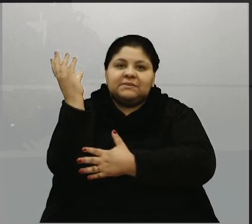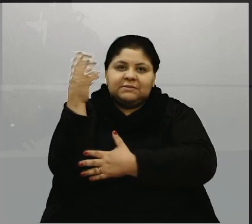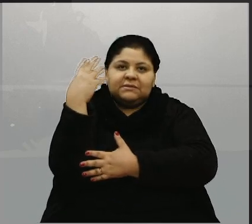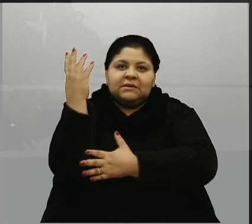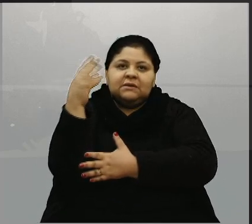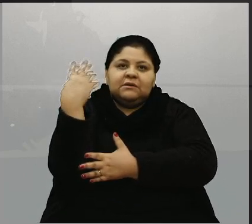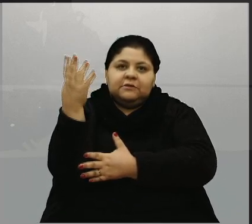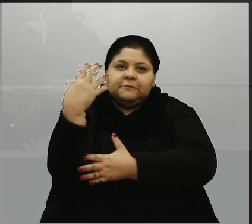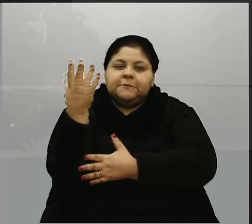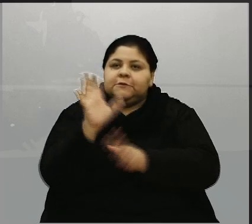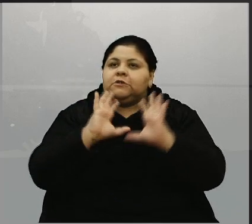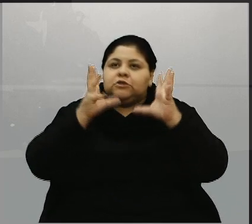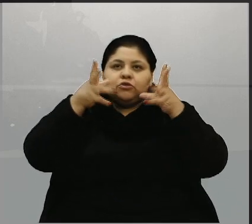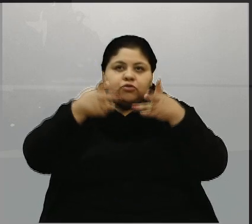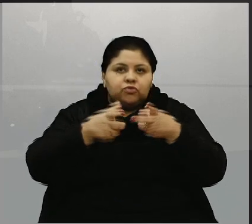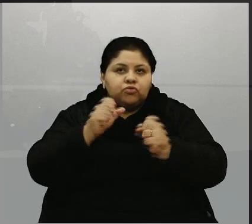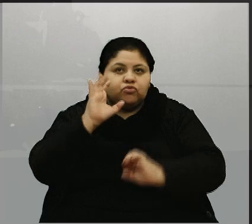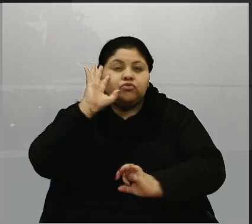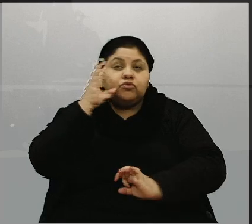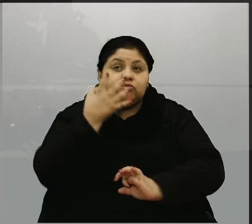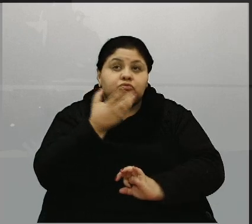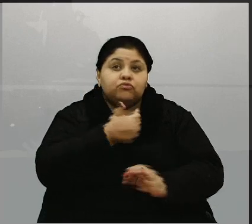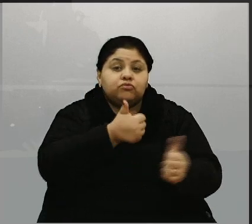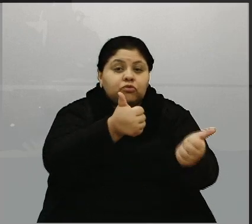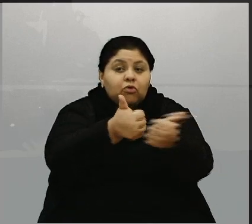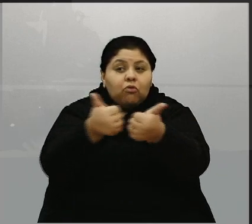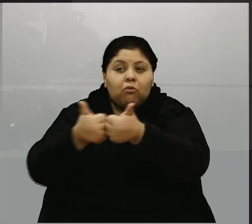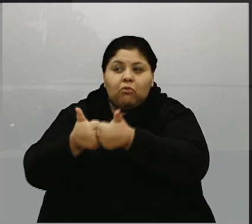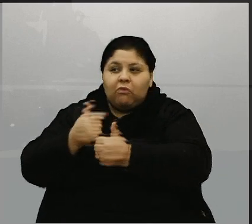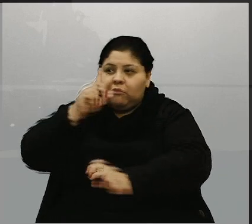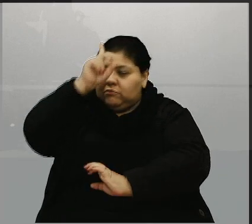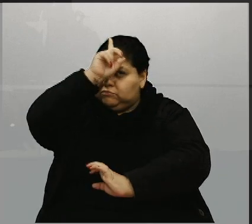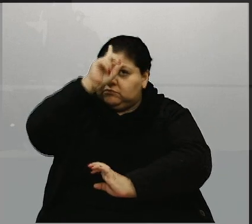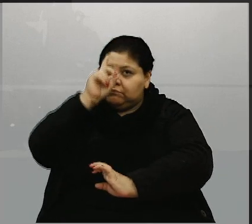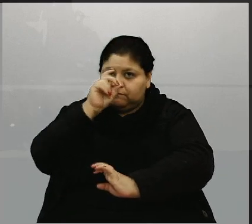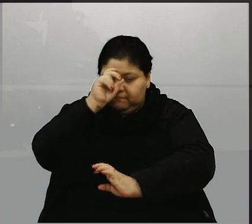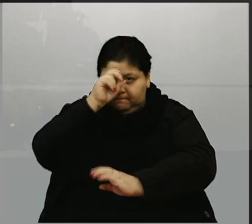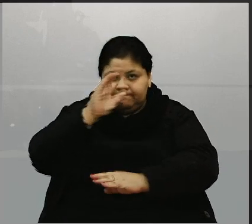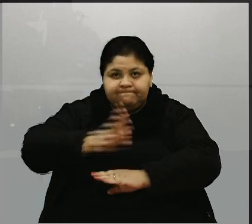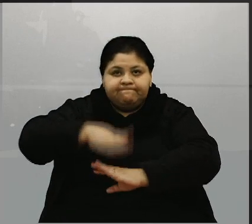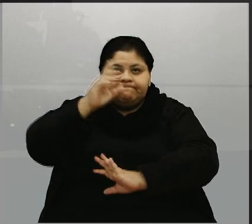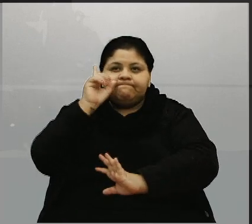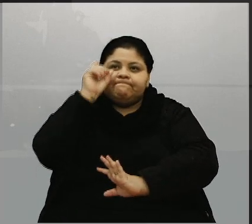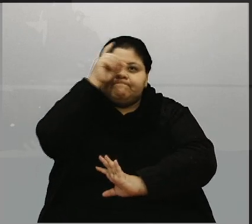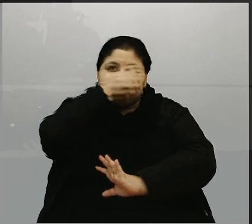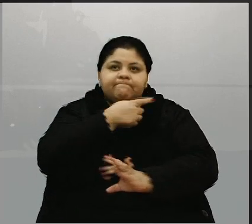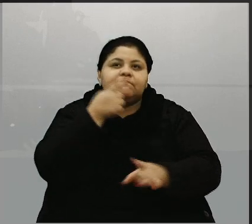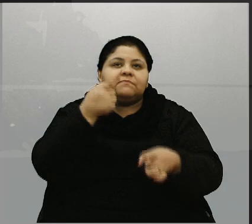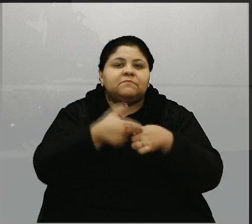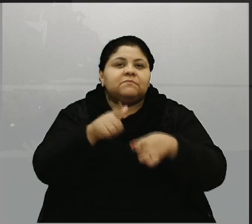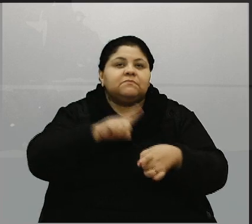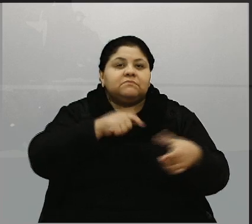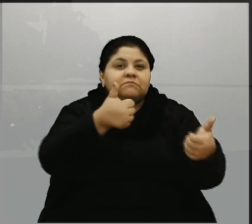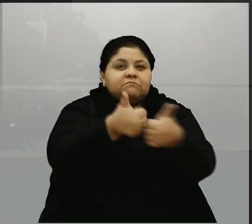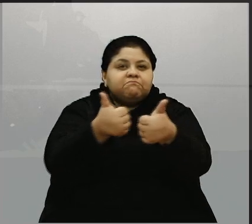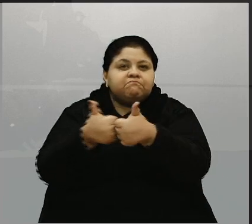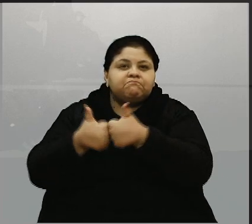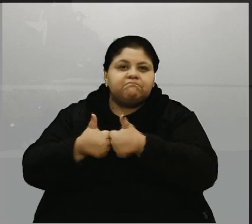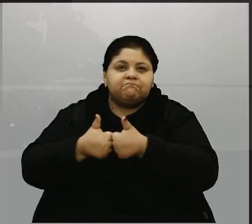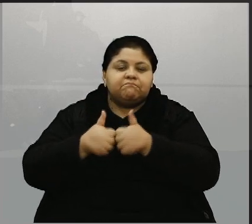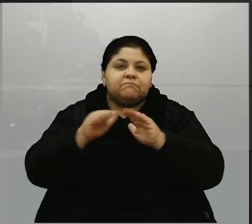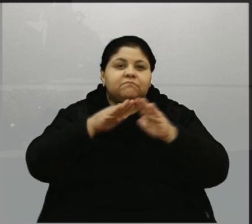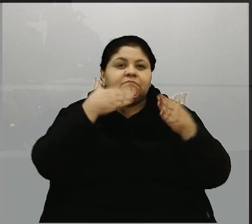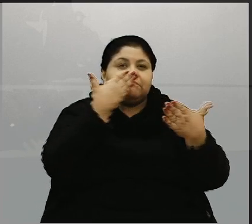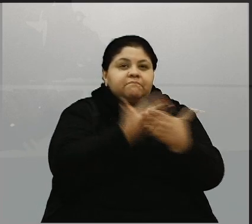que acomete essas proximidades do hospital, que são zonas mais críticas, porque também nas proximidades nós temos escolas